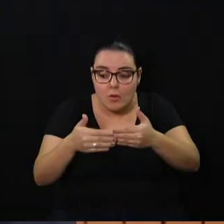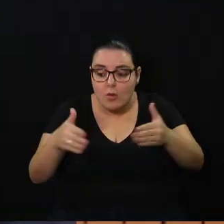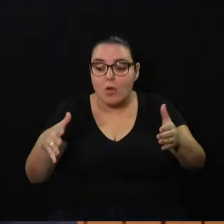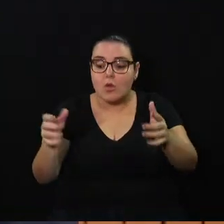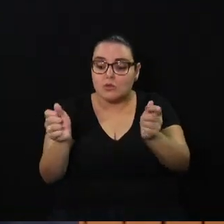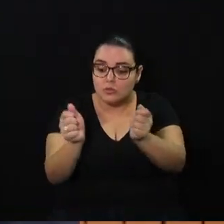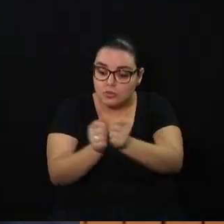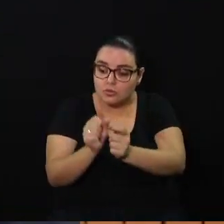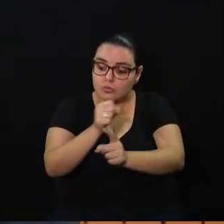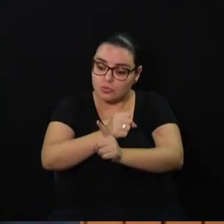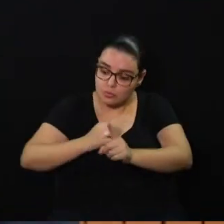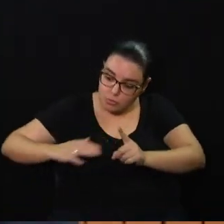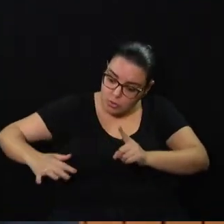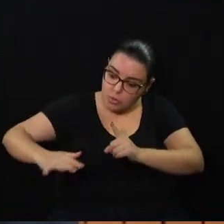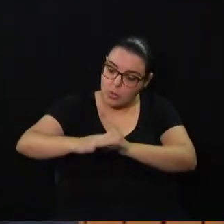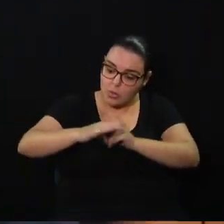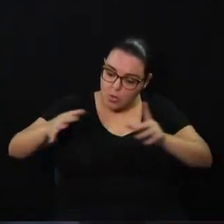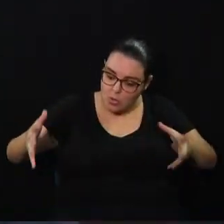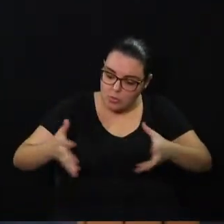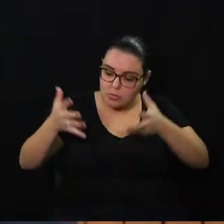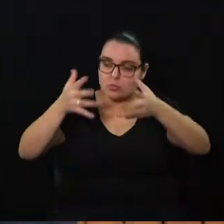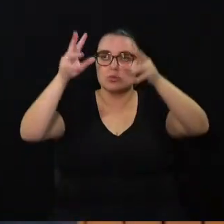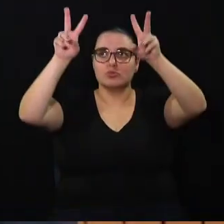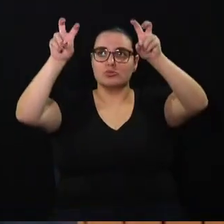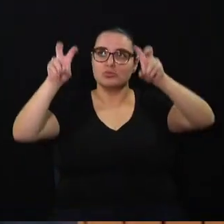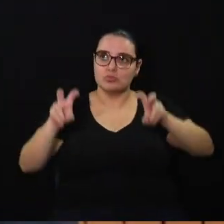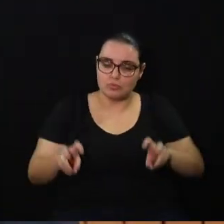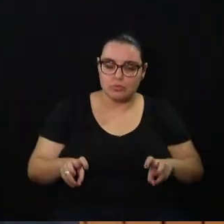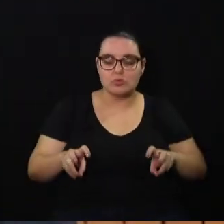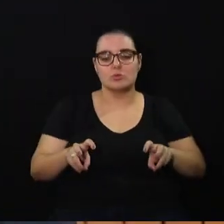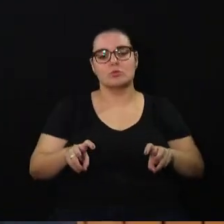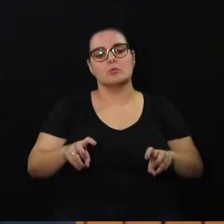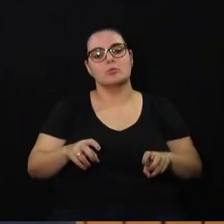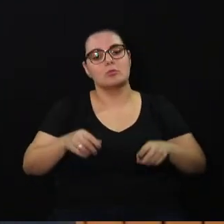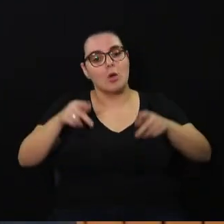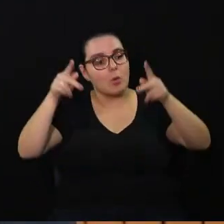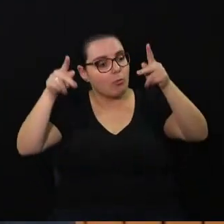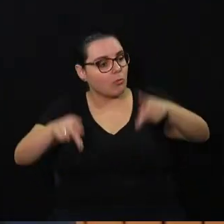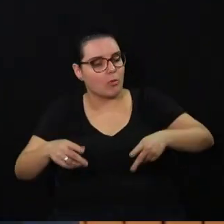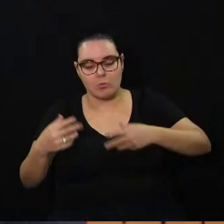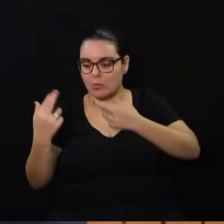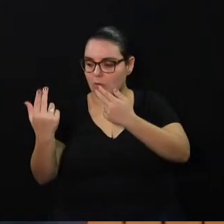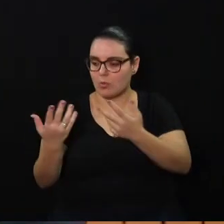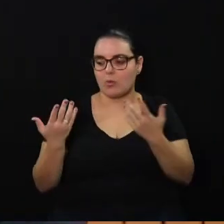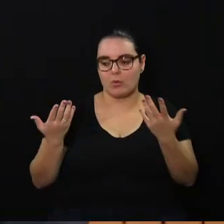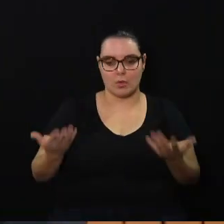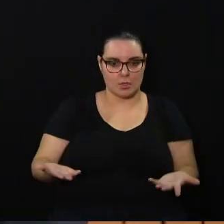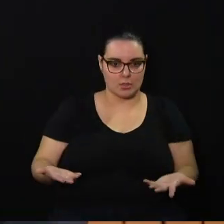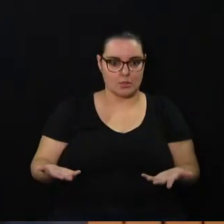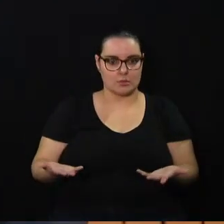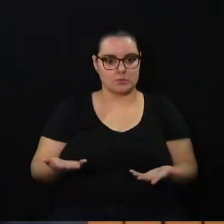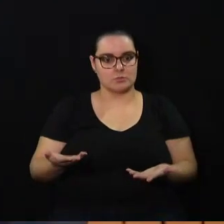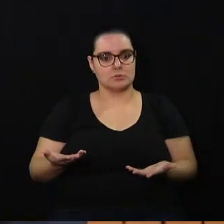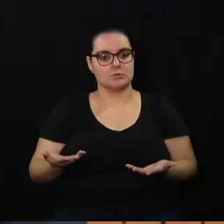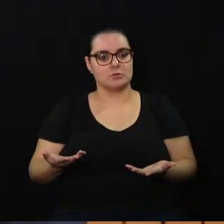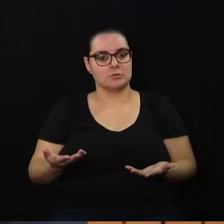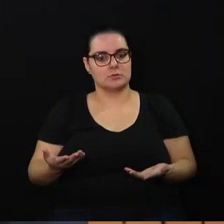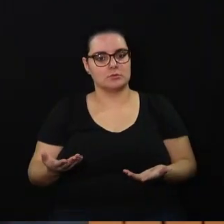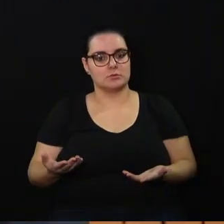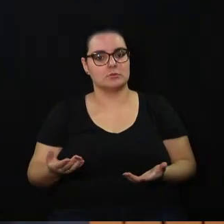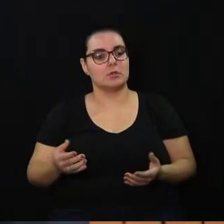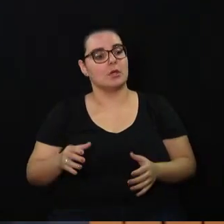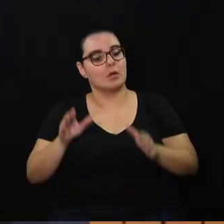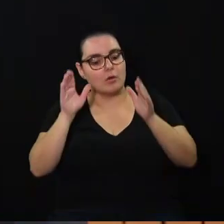sociedade de desenvolver temas de interesse público como esse então isso faz parte da missão da e